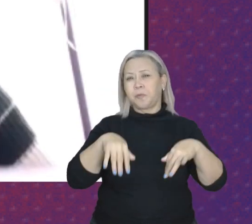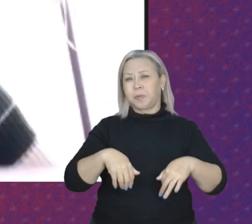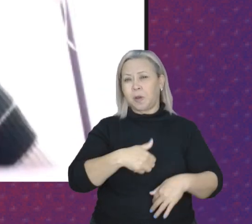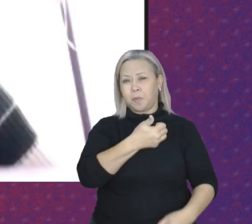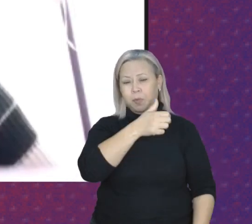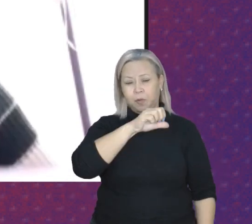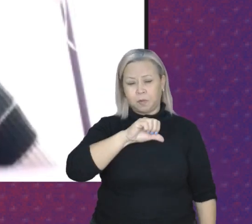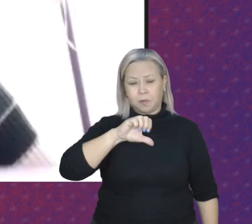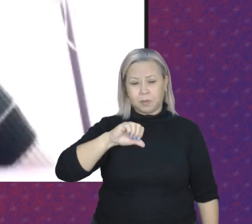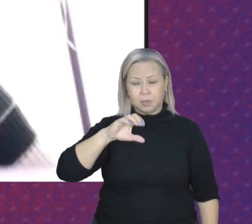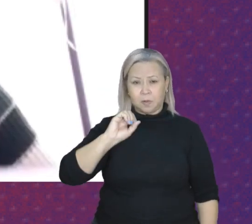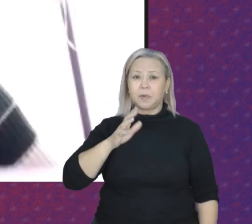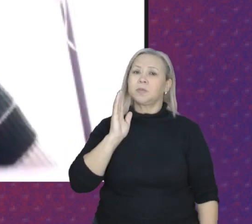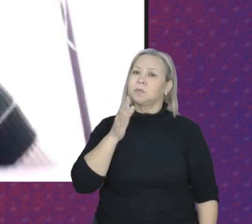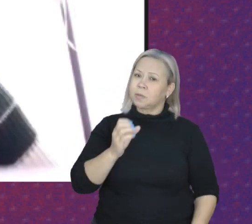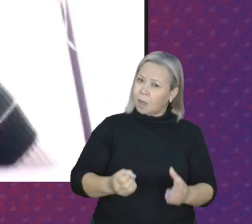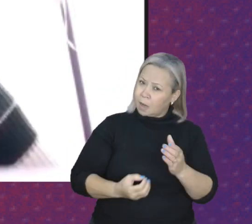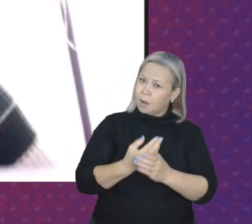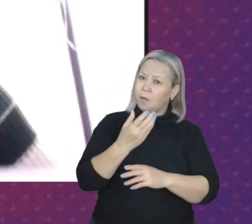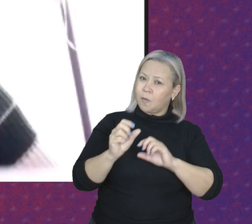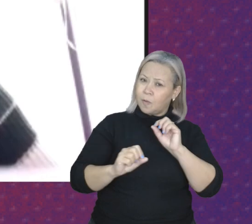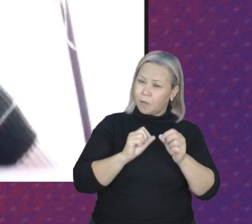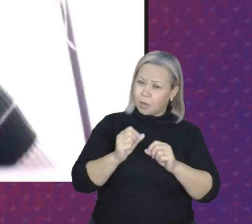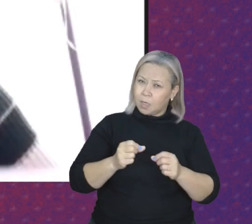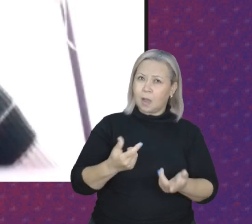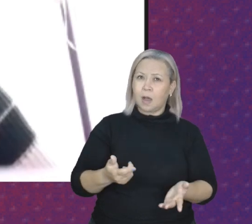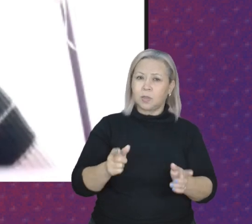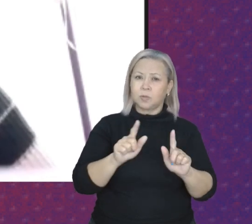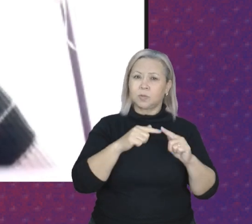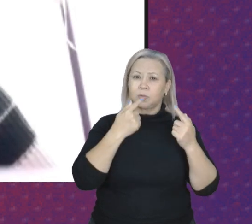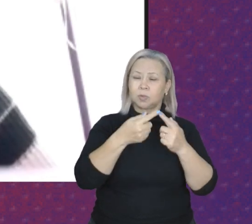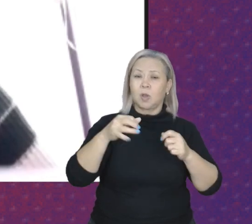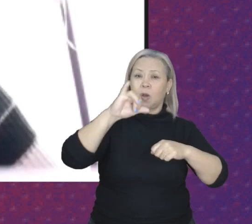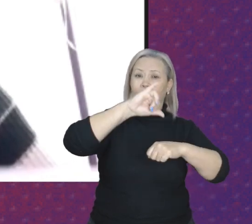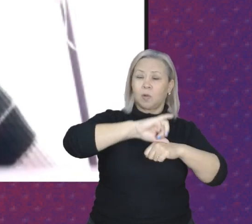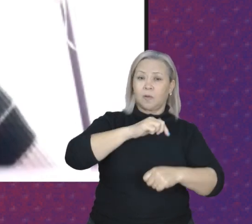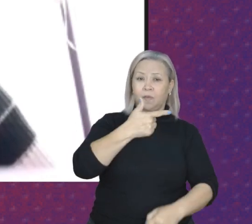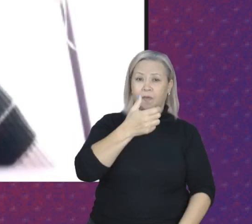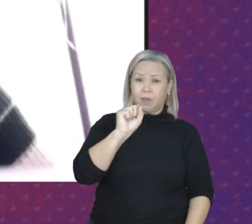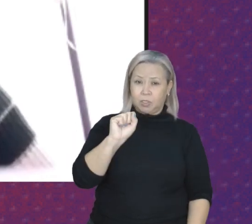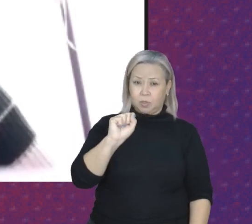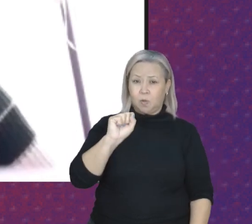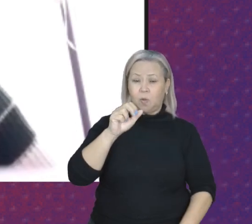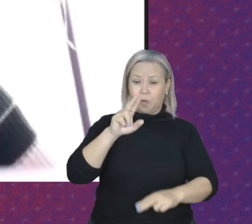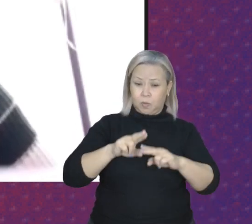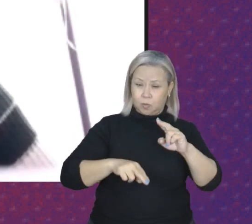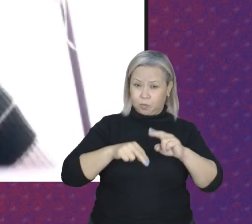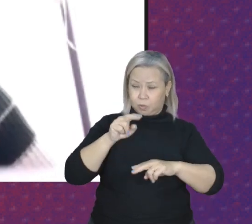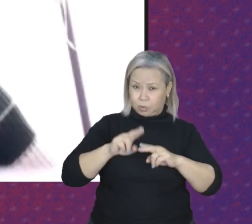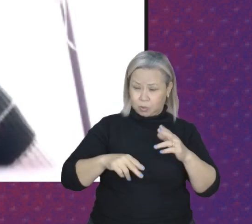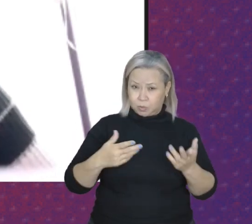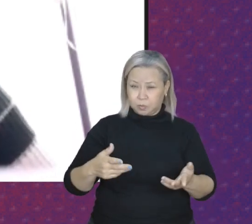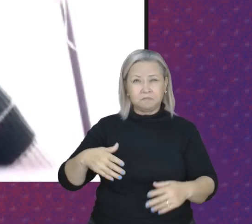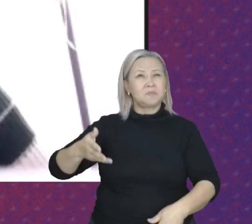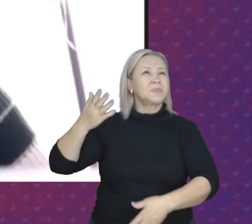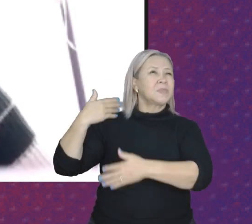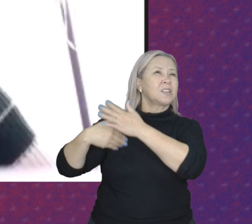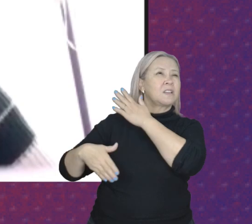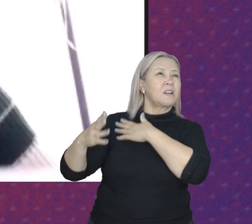o núcleo 28 de junho, formado por, naquela época, éramos gays e lésbicas. Naquela